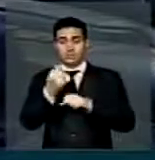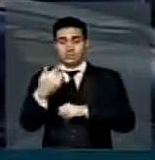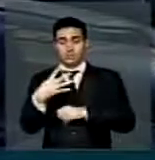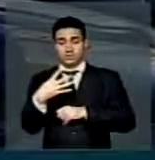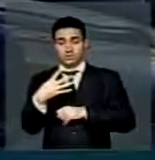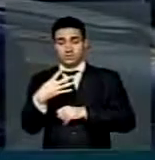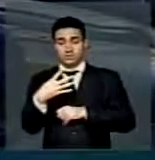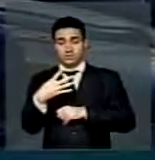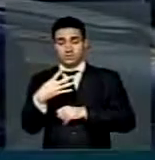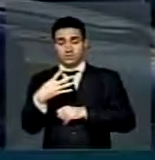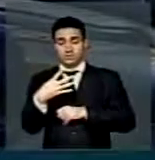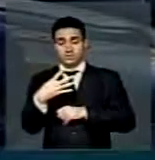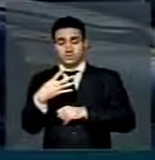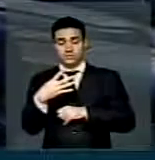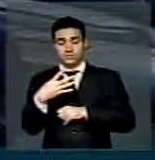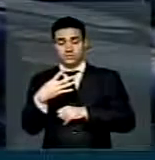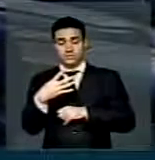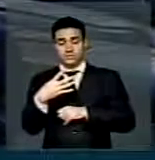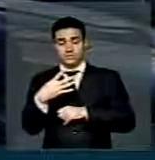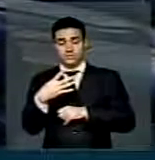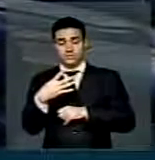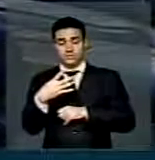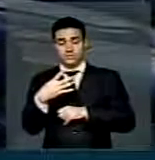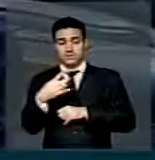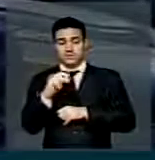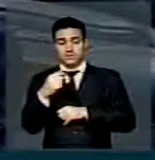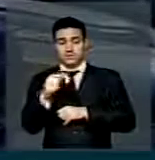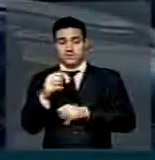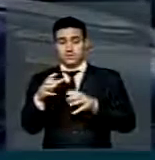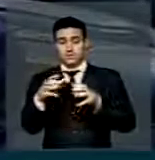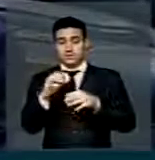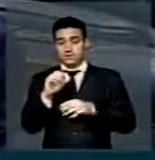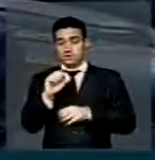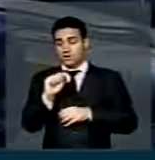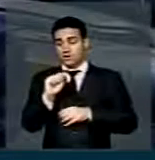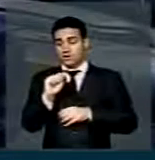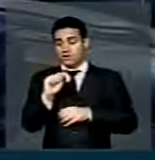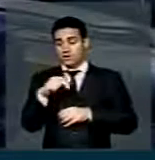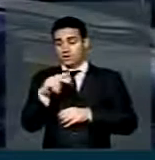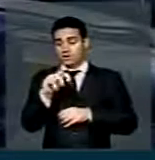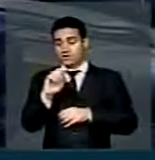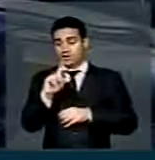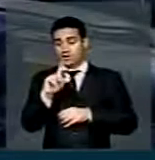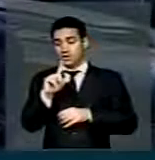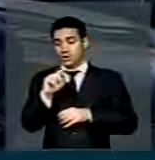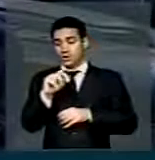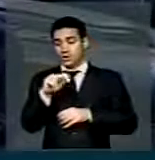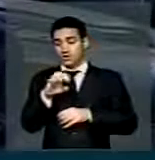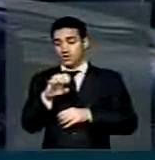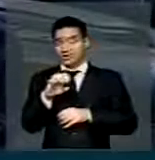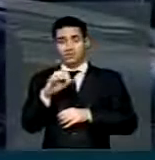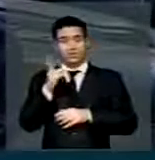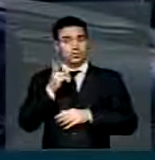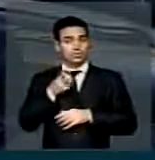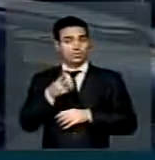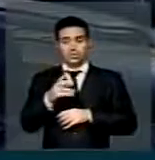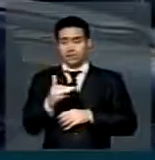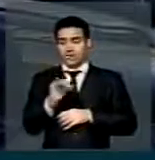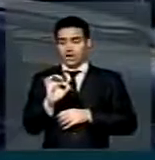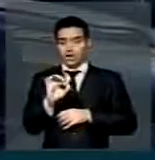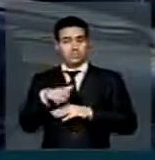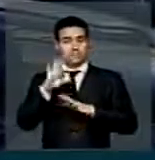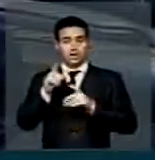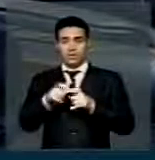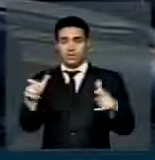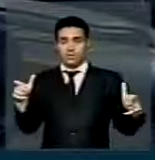2014, ano base 2013. A rede catarinense Angeloni permanece na décima posição